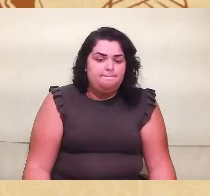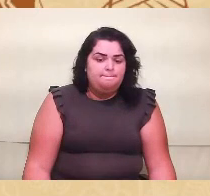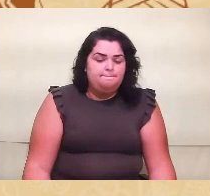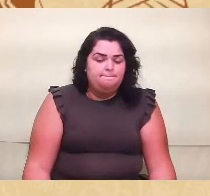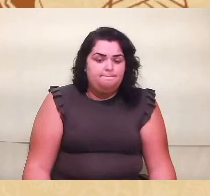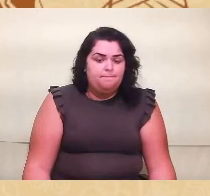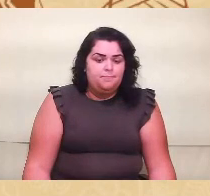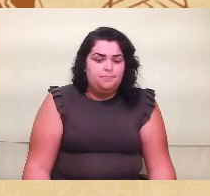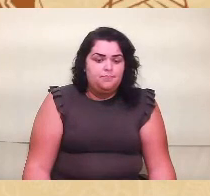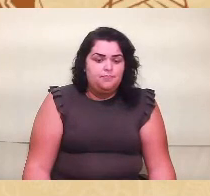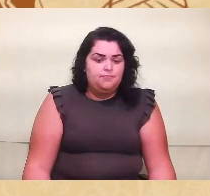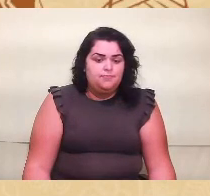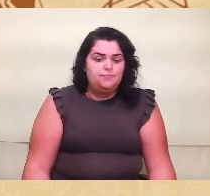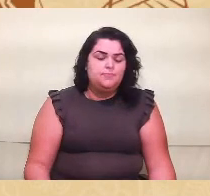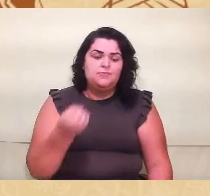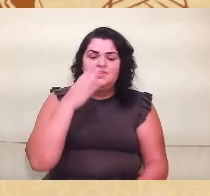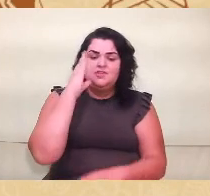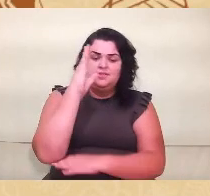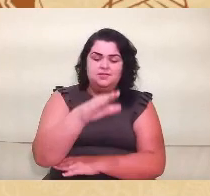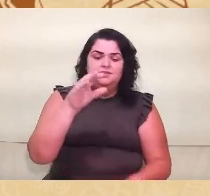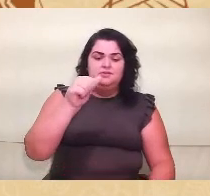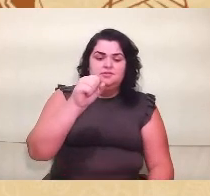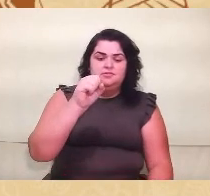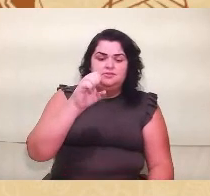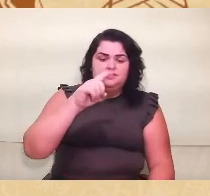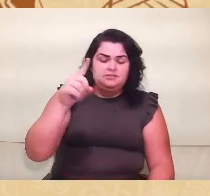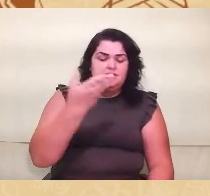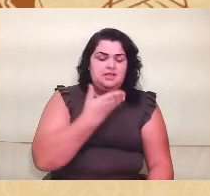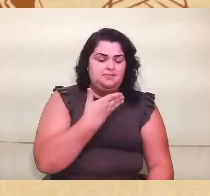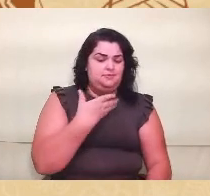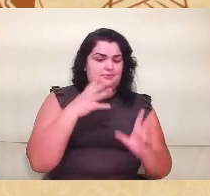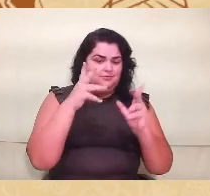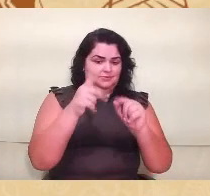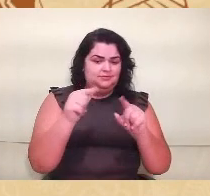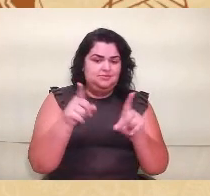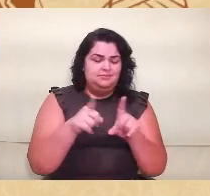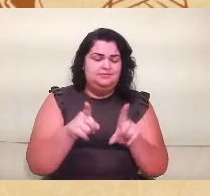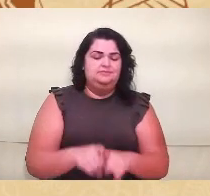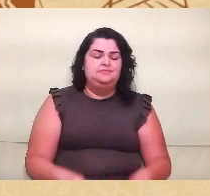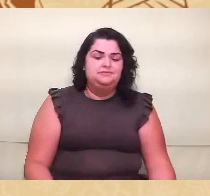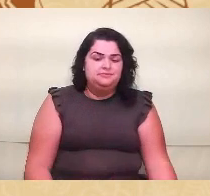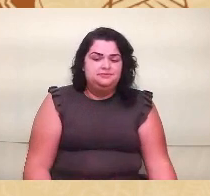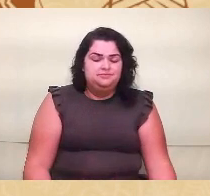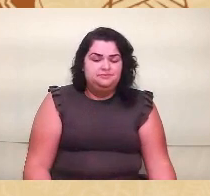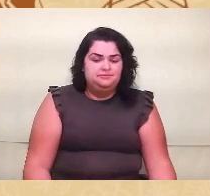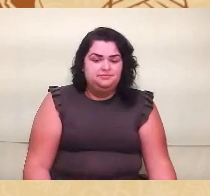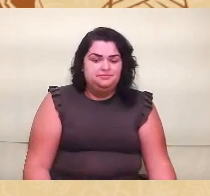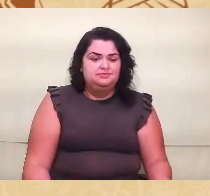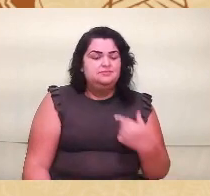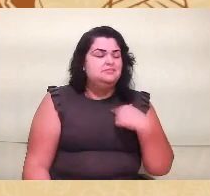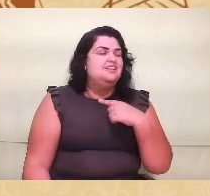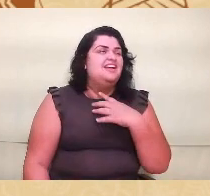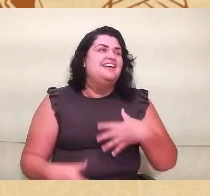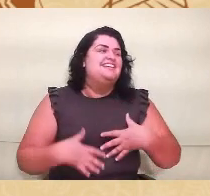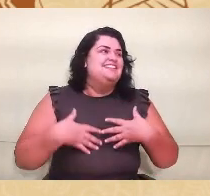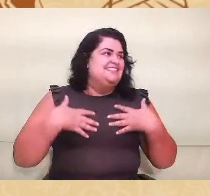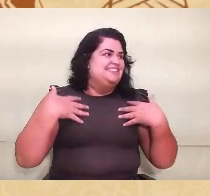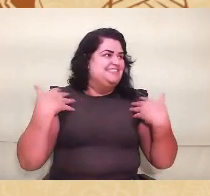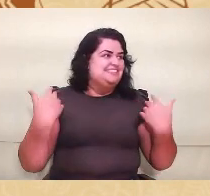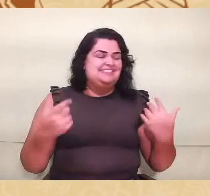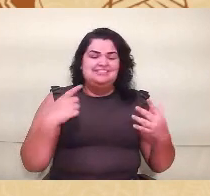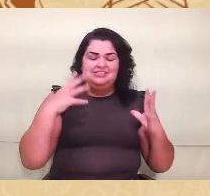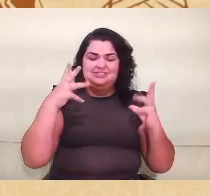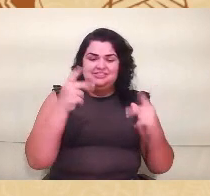Boa tarde, Cazé, boa tarde, colegas. Boa tarde. Eu estou encantada, viu, Cazé? Todo mundo já